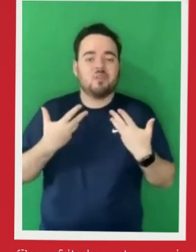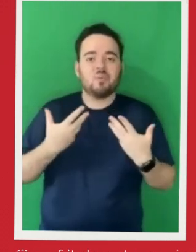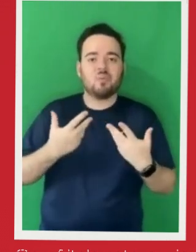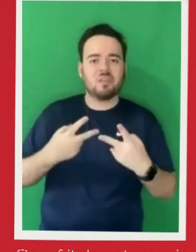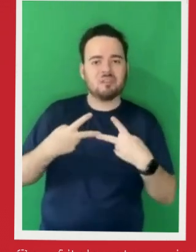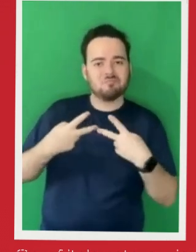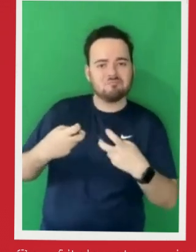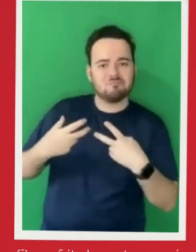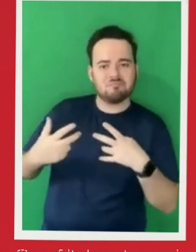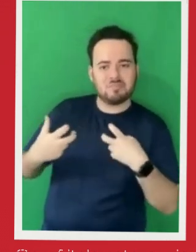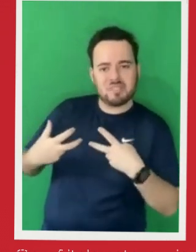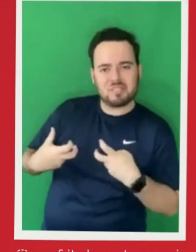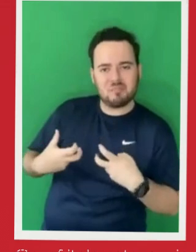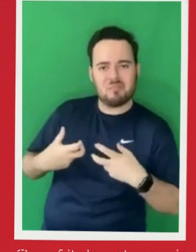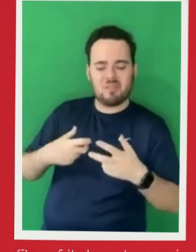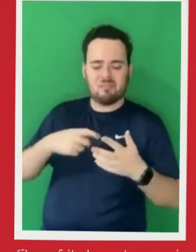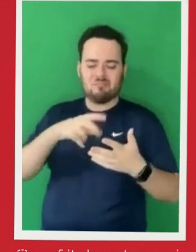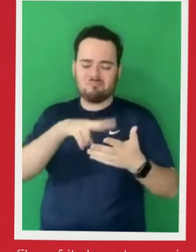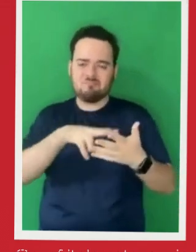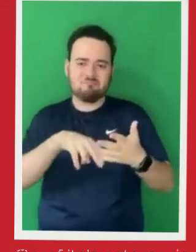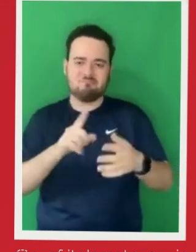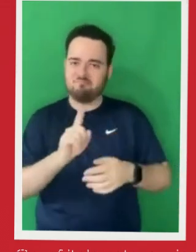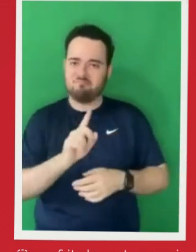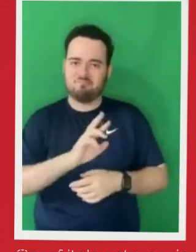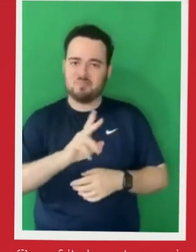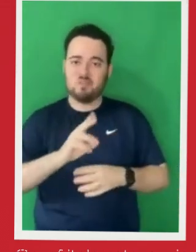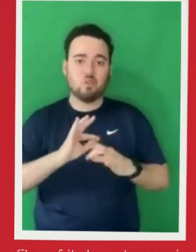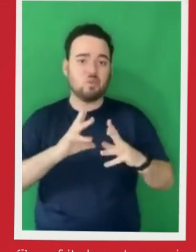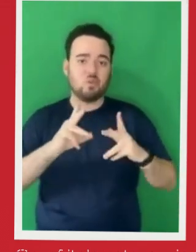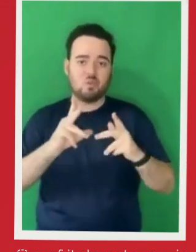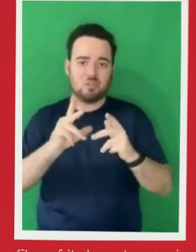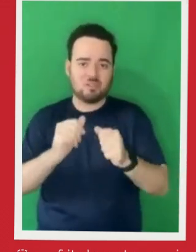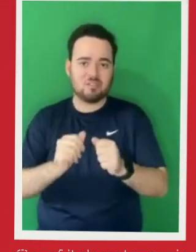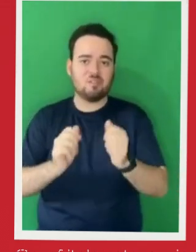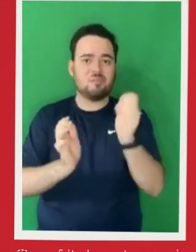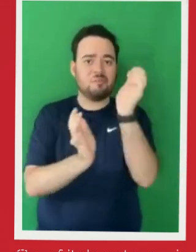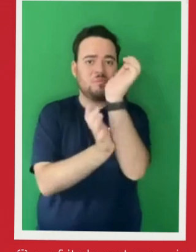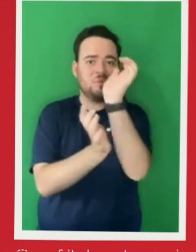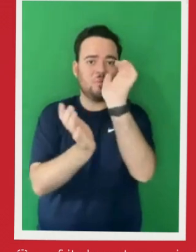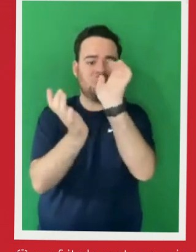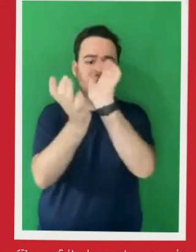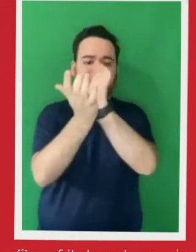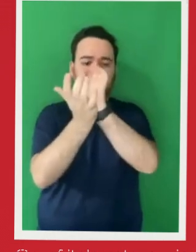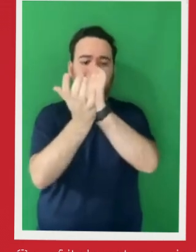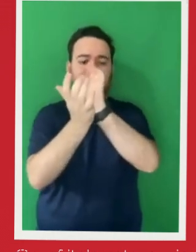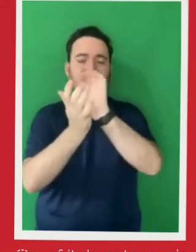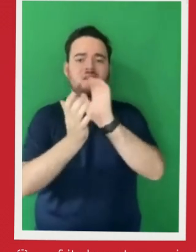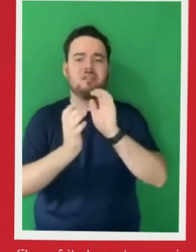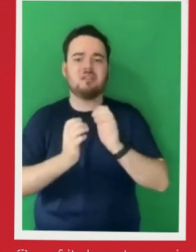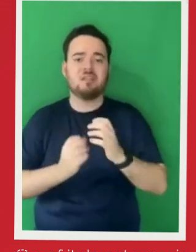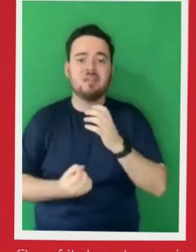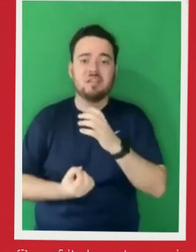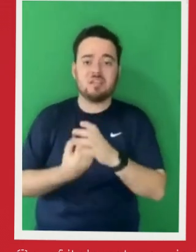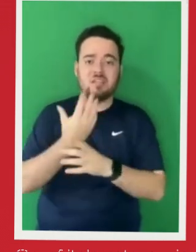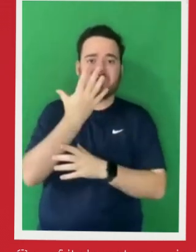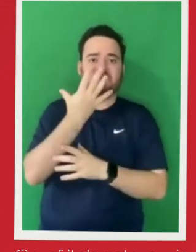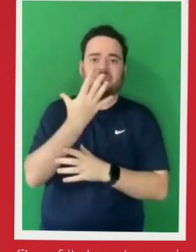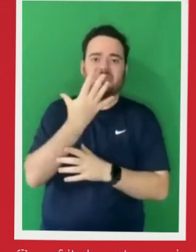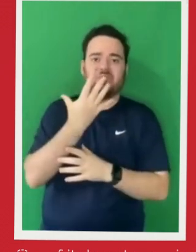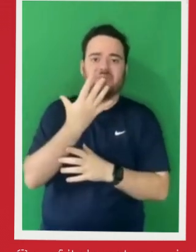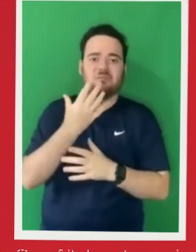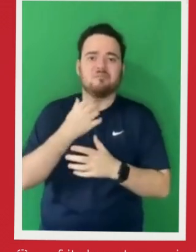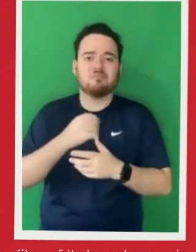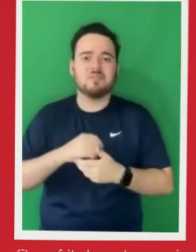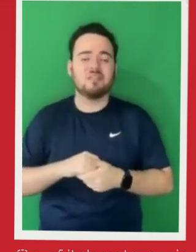se buscar aqui, né? Eu acho que todas nós já fomos em algum momento burocrata, uma desmedida e criativa.